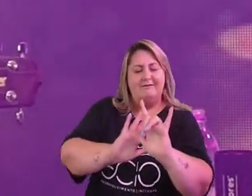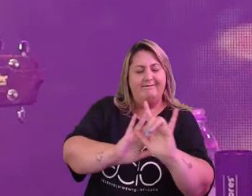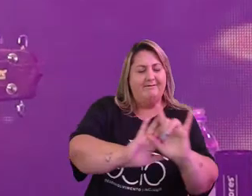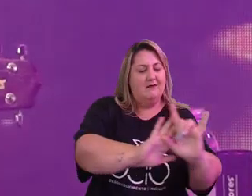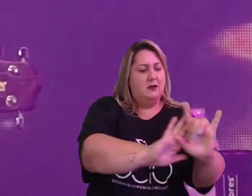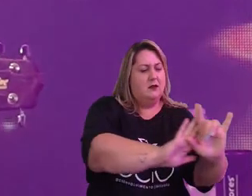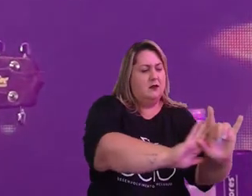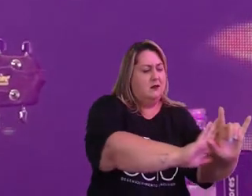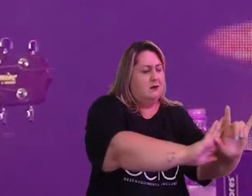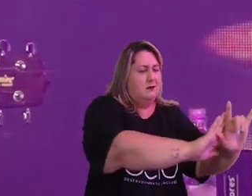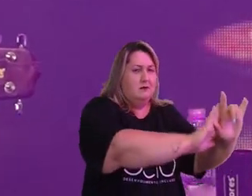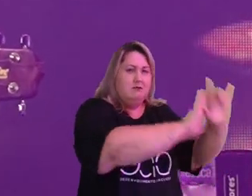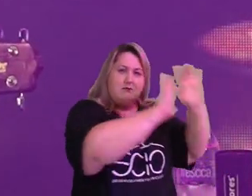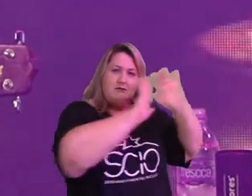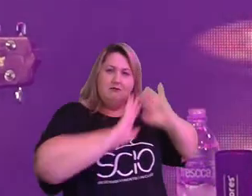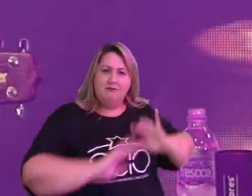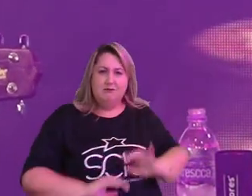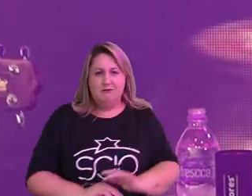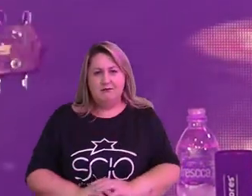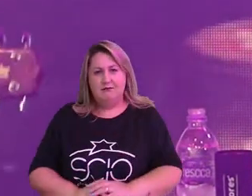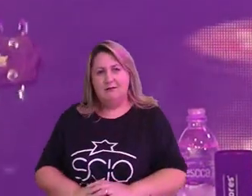é porque eu te amo.